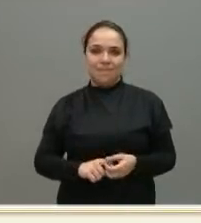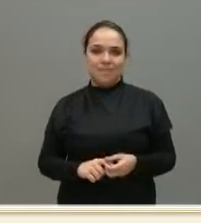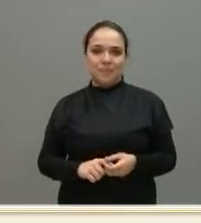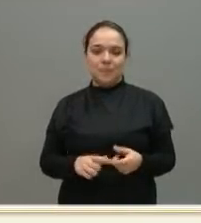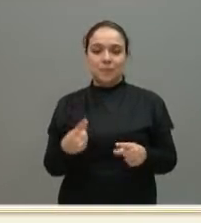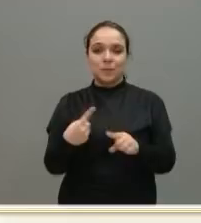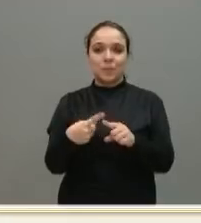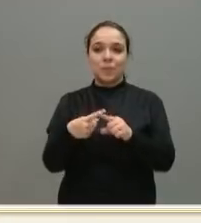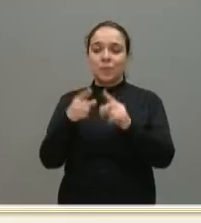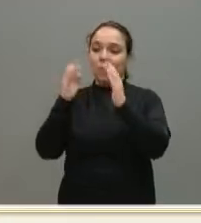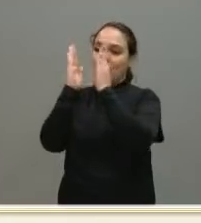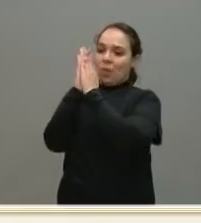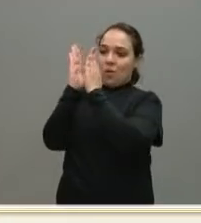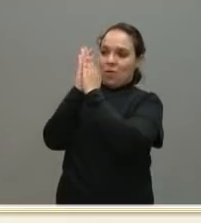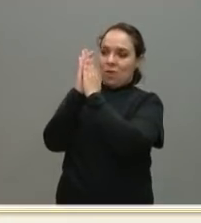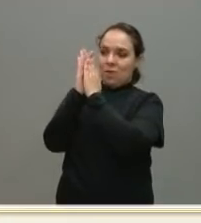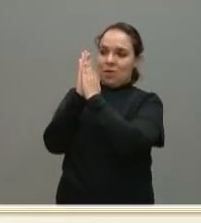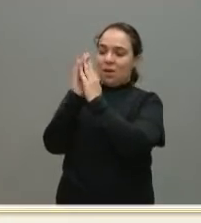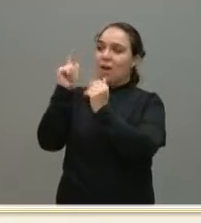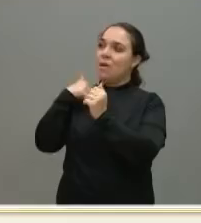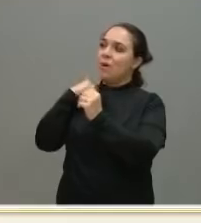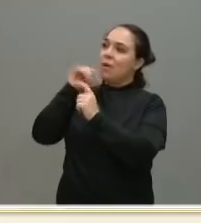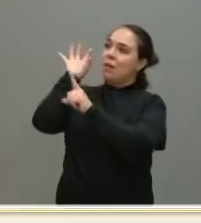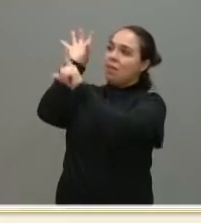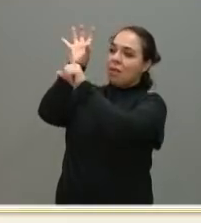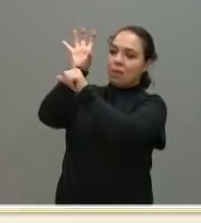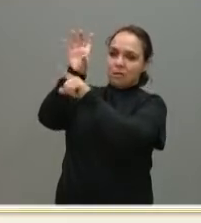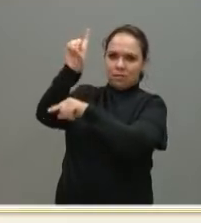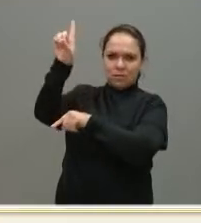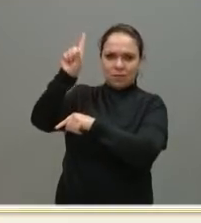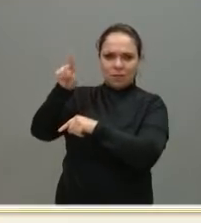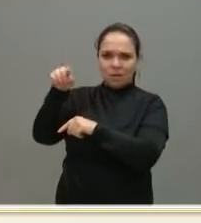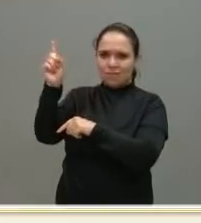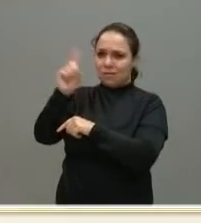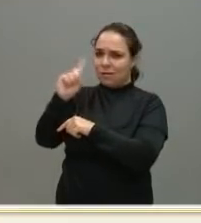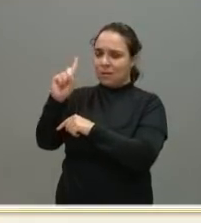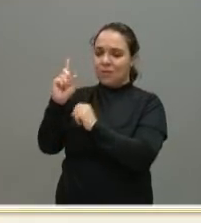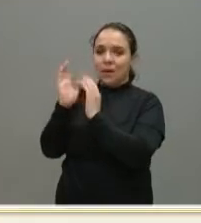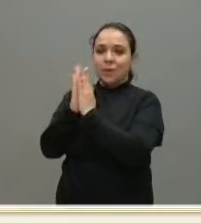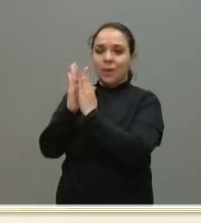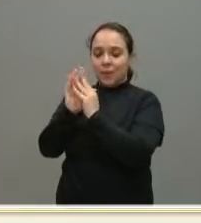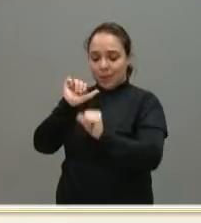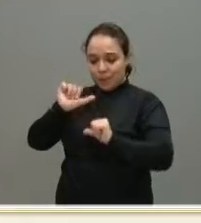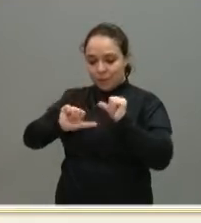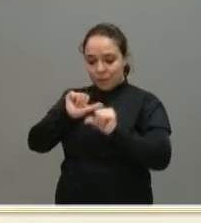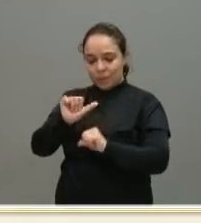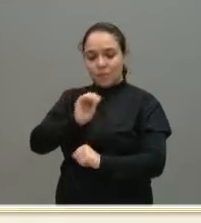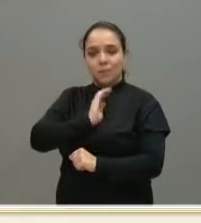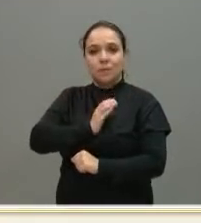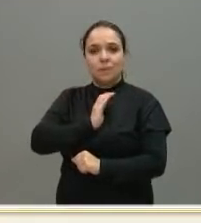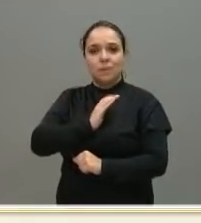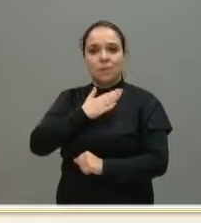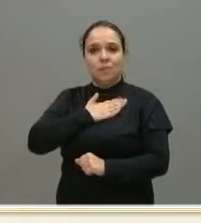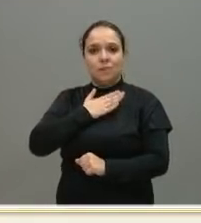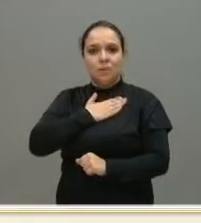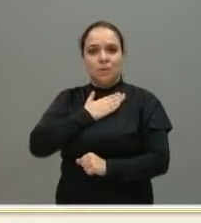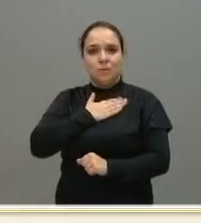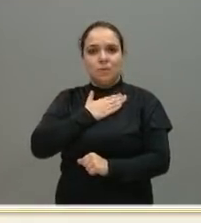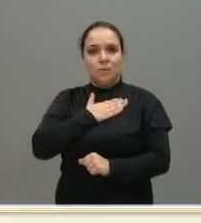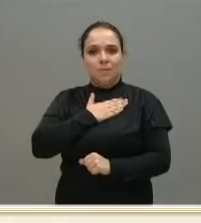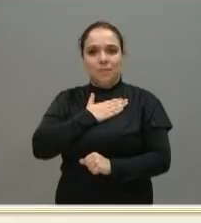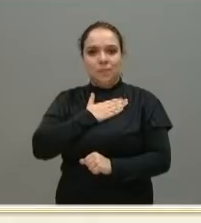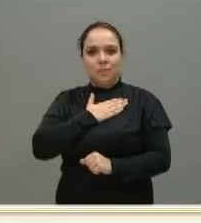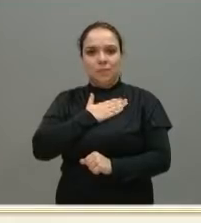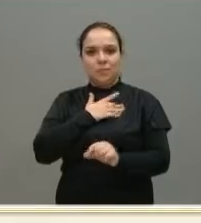Porque a oração não é mudar Deus, é nos mudarmos-nos, e mudar